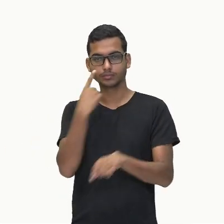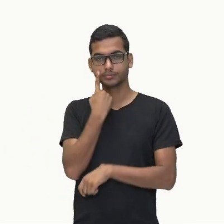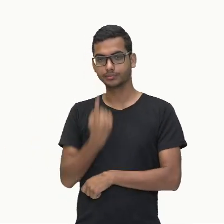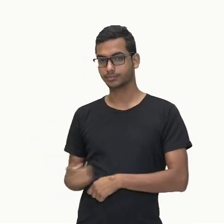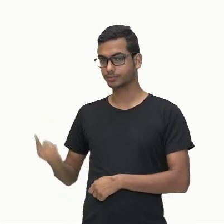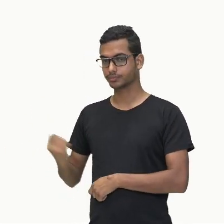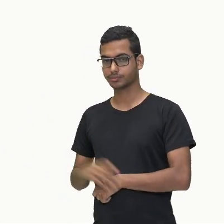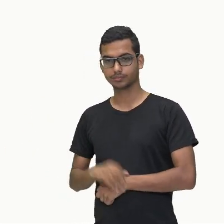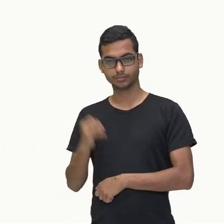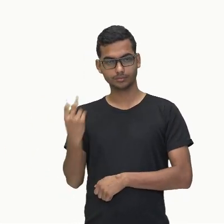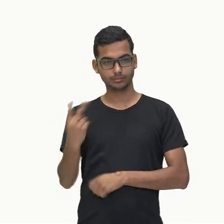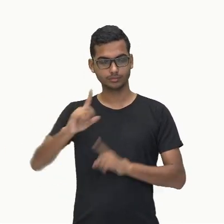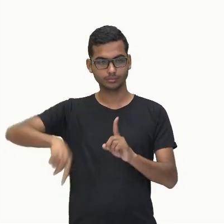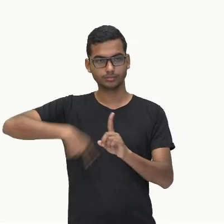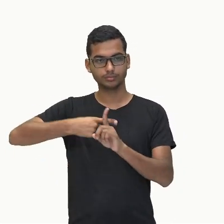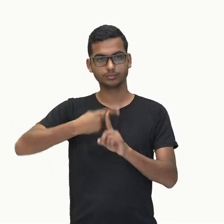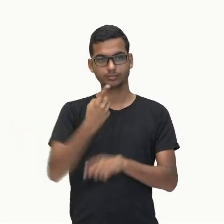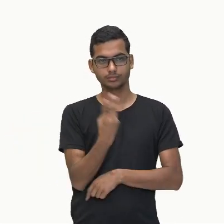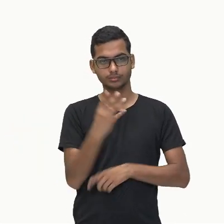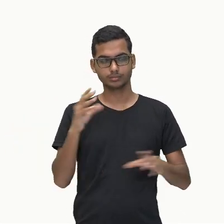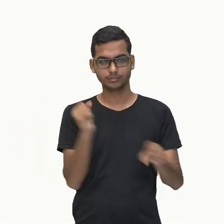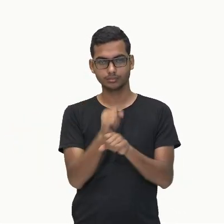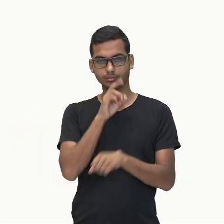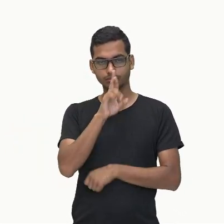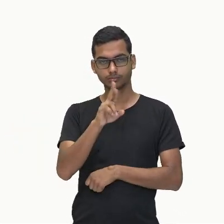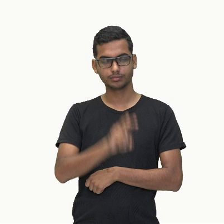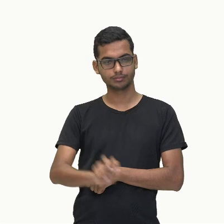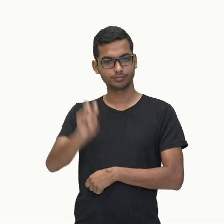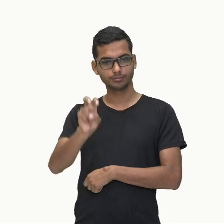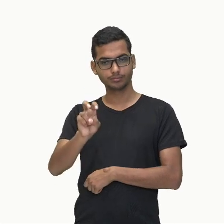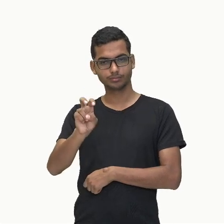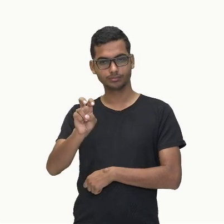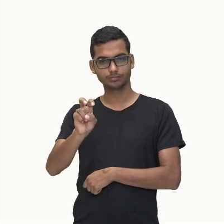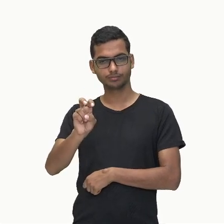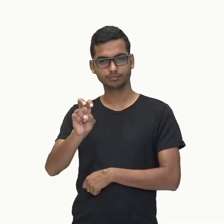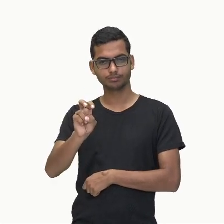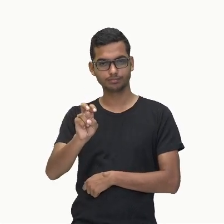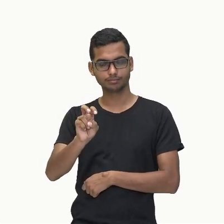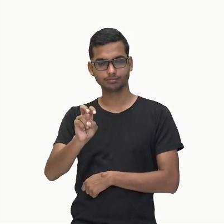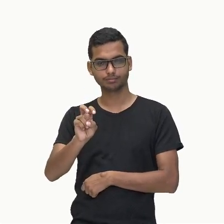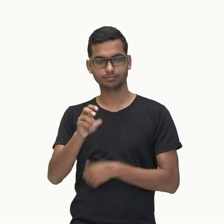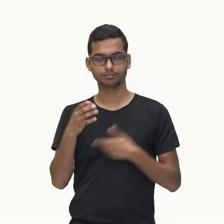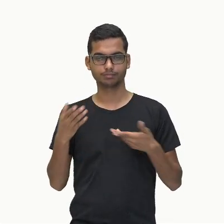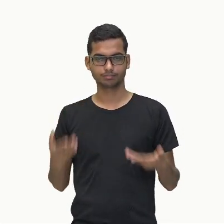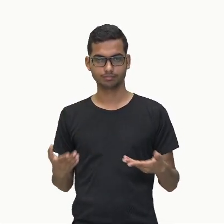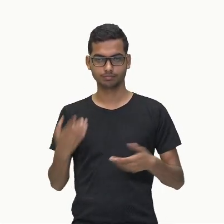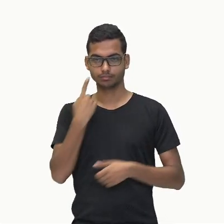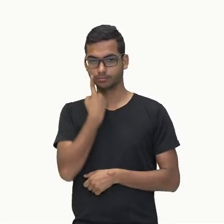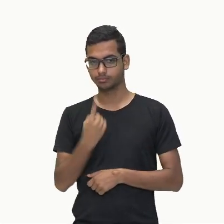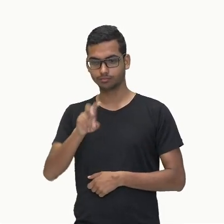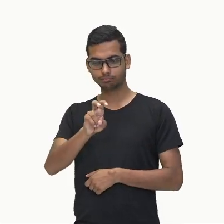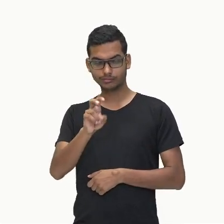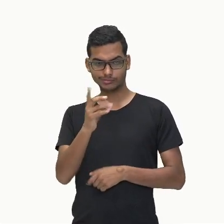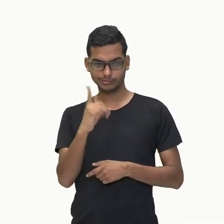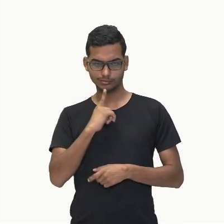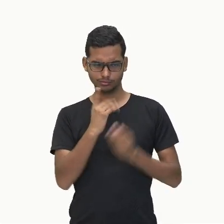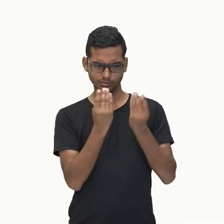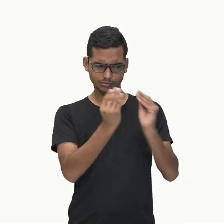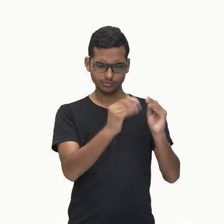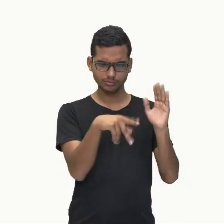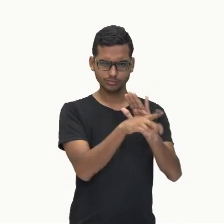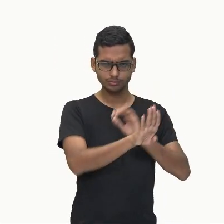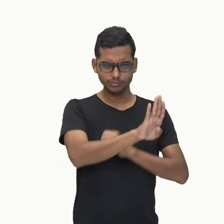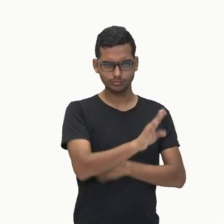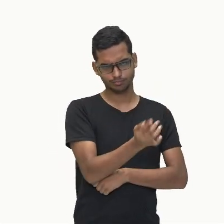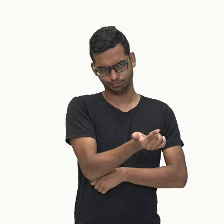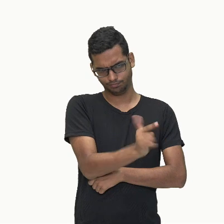5. Só que a gente não tem o 5 no conjunto B. Então, a gente encerra por aqui. E o que a gente